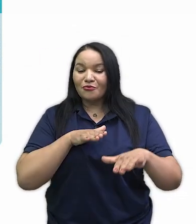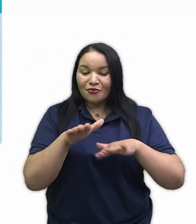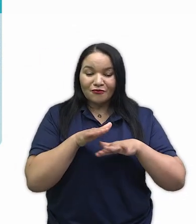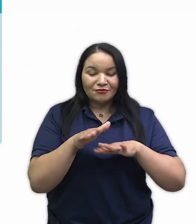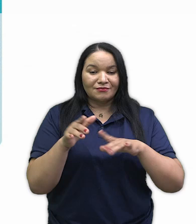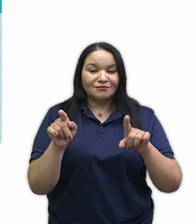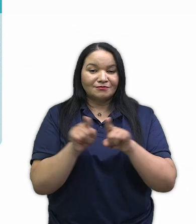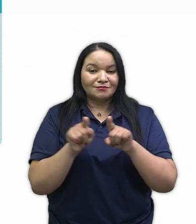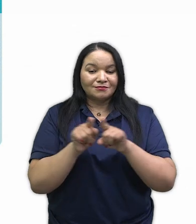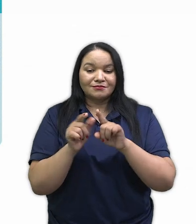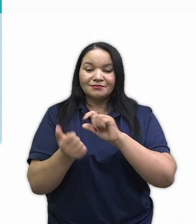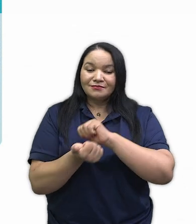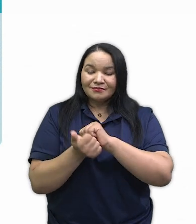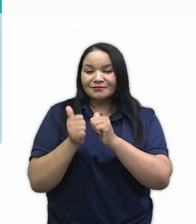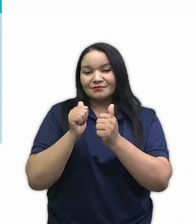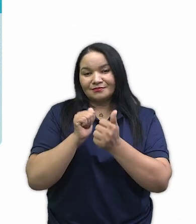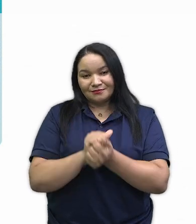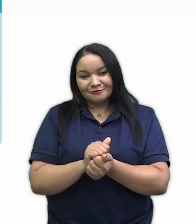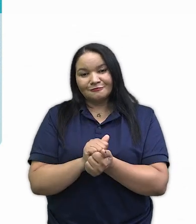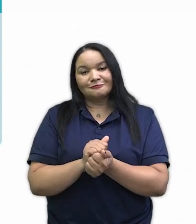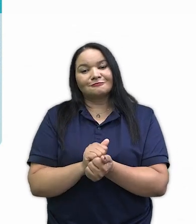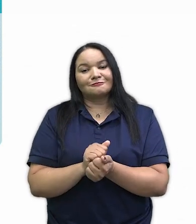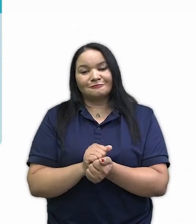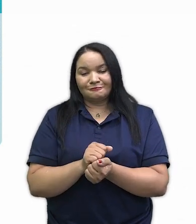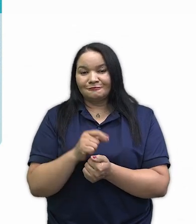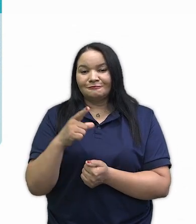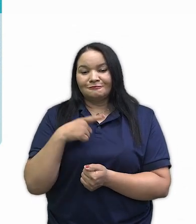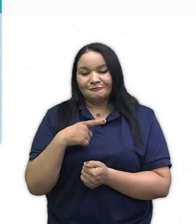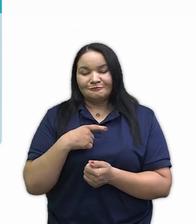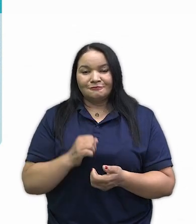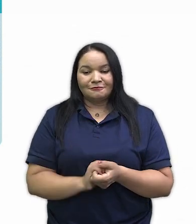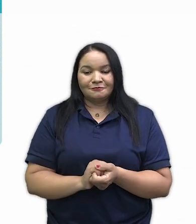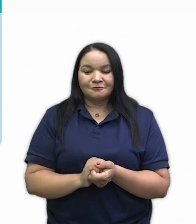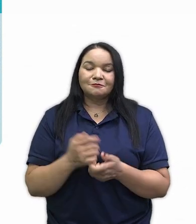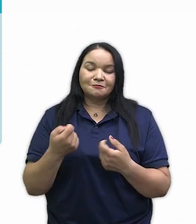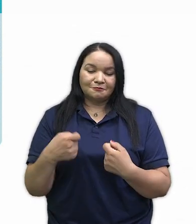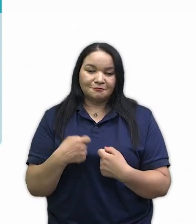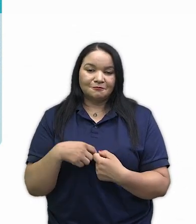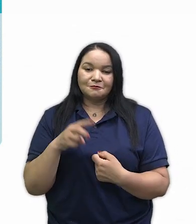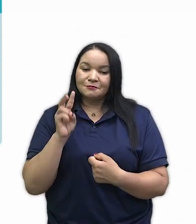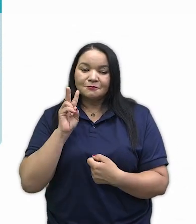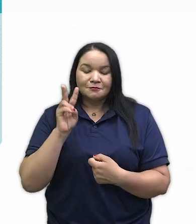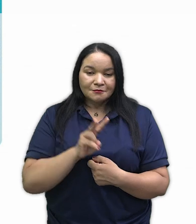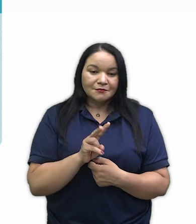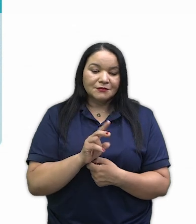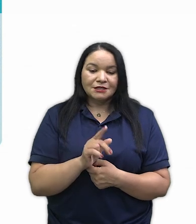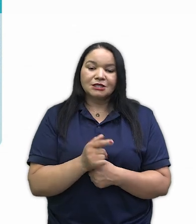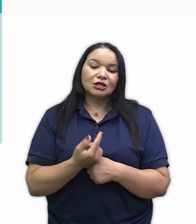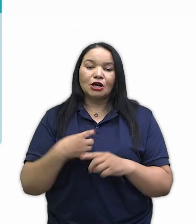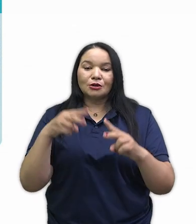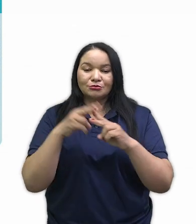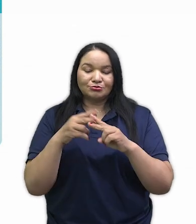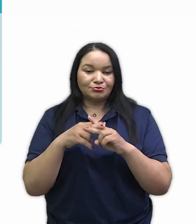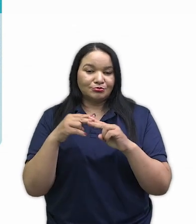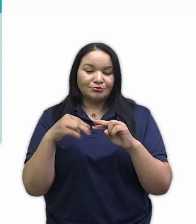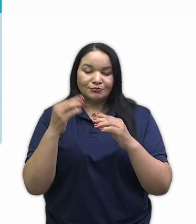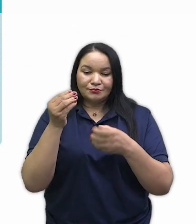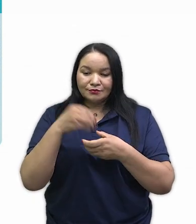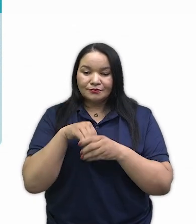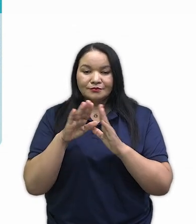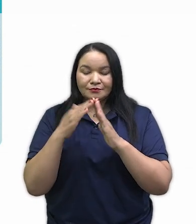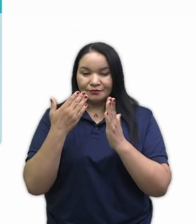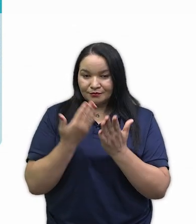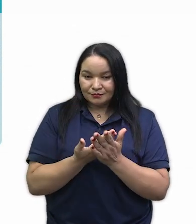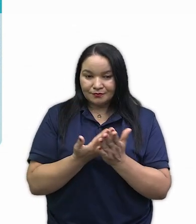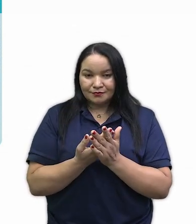a adaptação também, né? Então, existe outro olhar sobre as lutas dentro das escolas, que não é